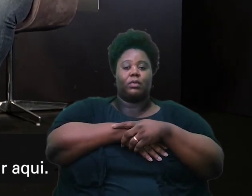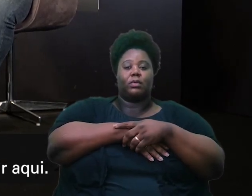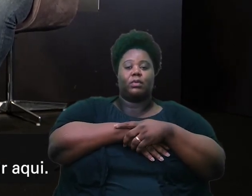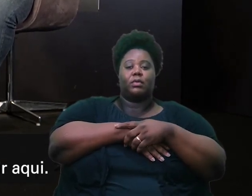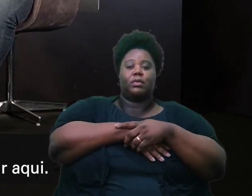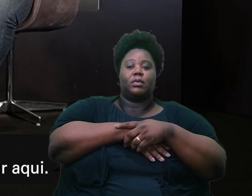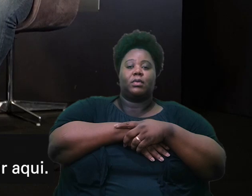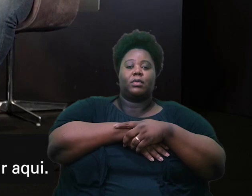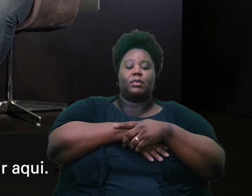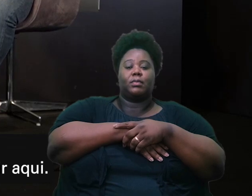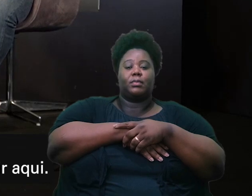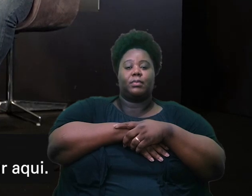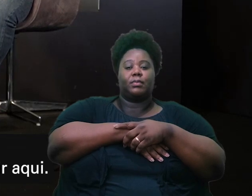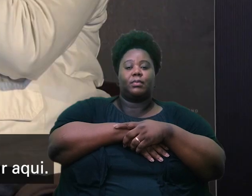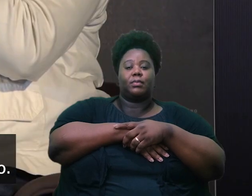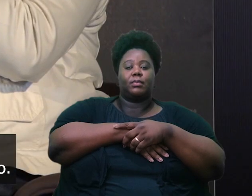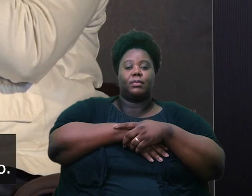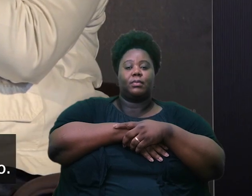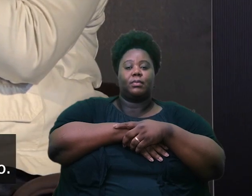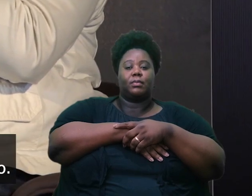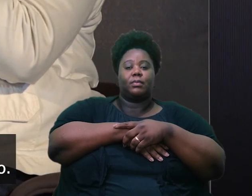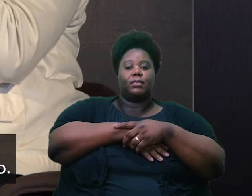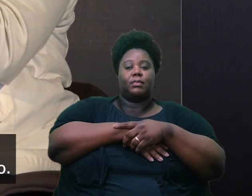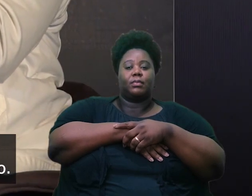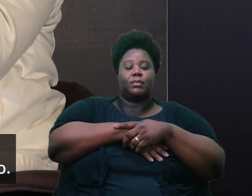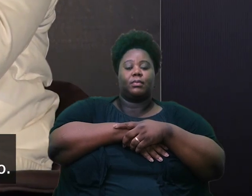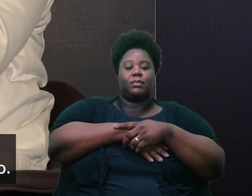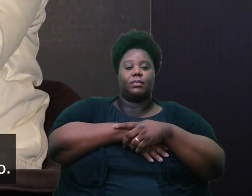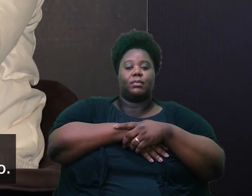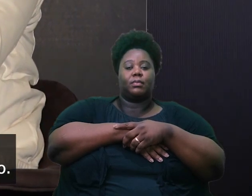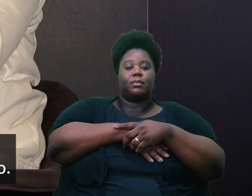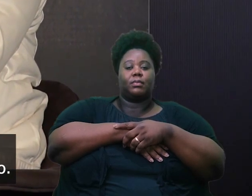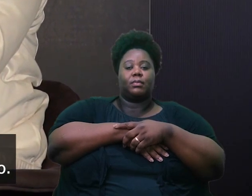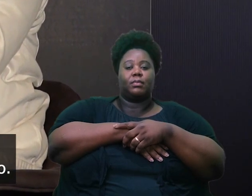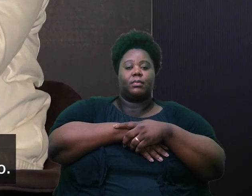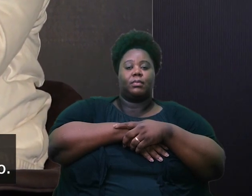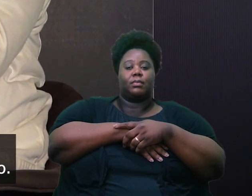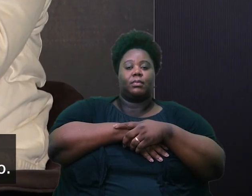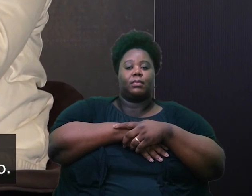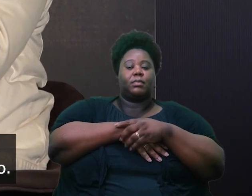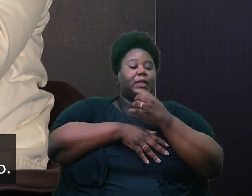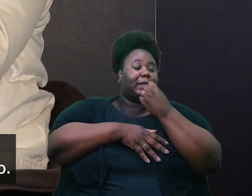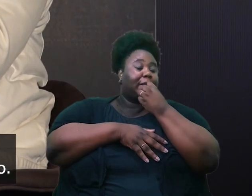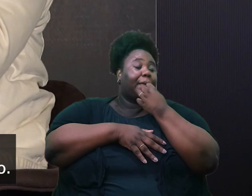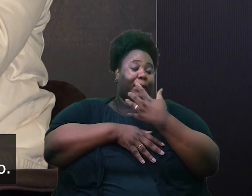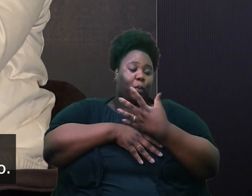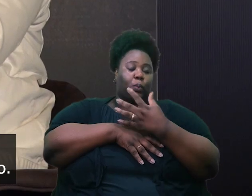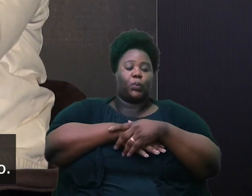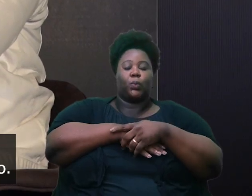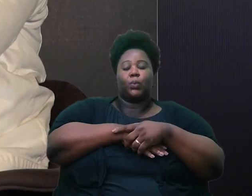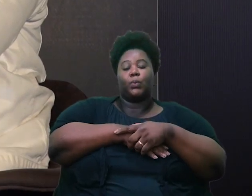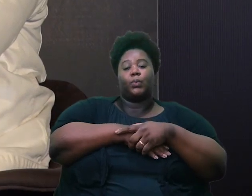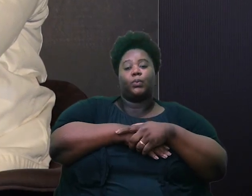vai dar para seguir aqui tão assim, mas já está muito bom desse jeito.